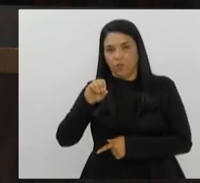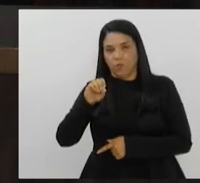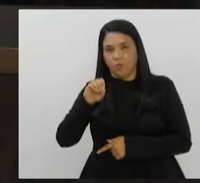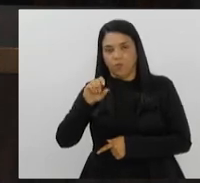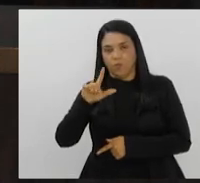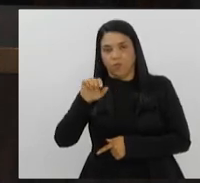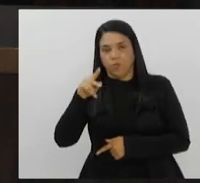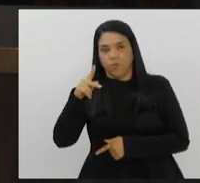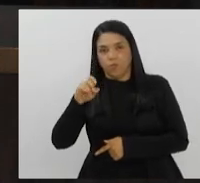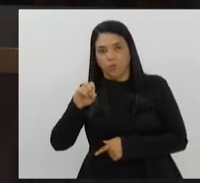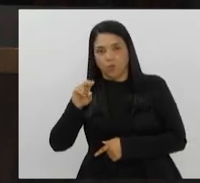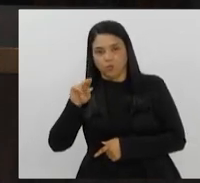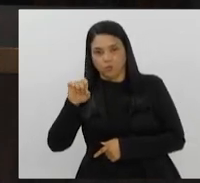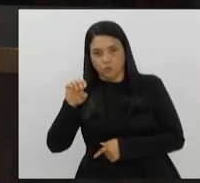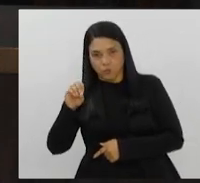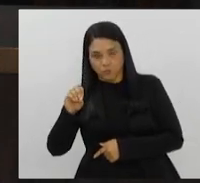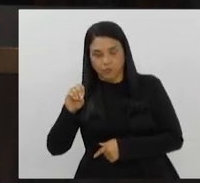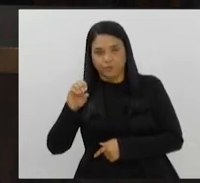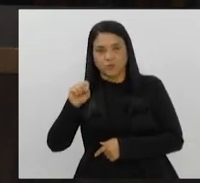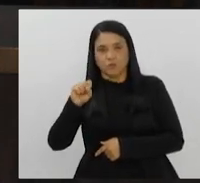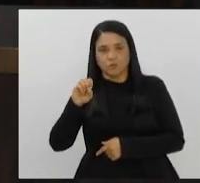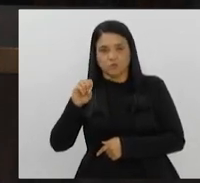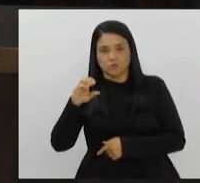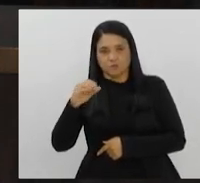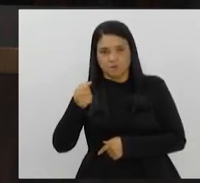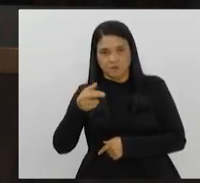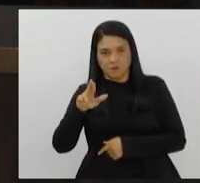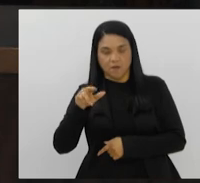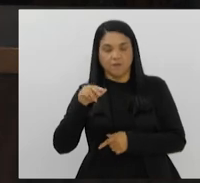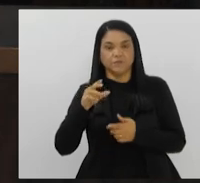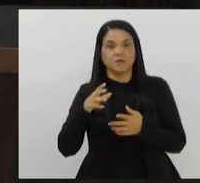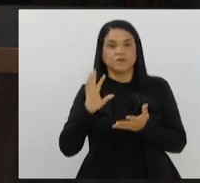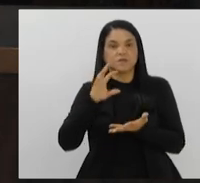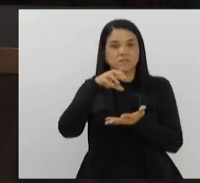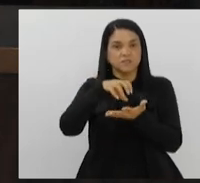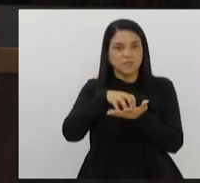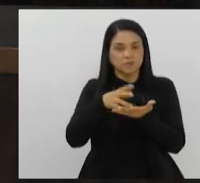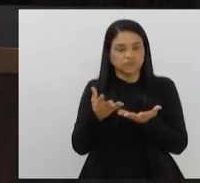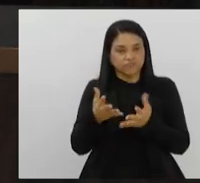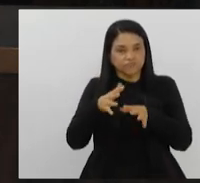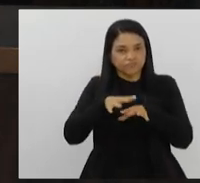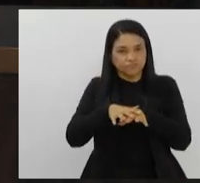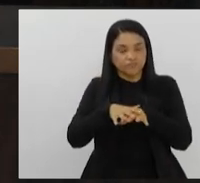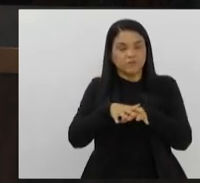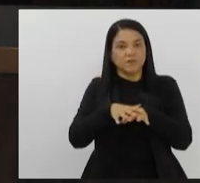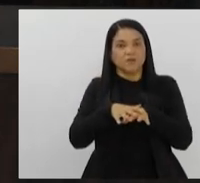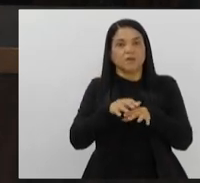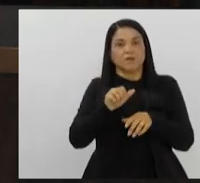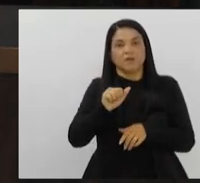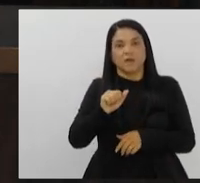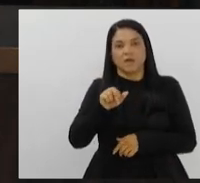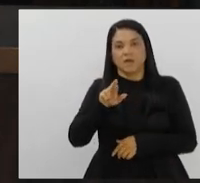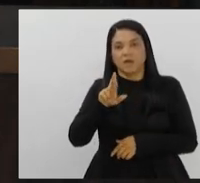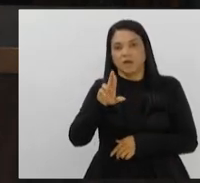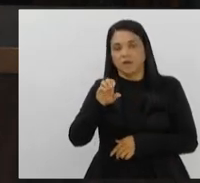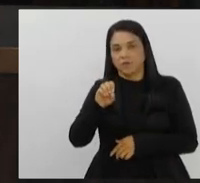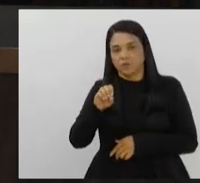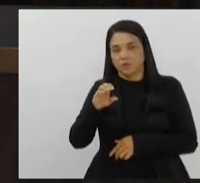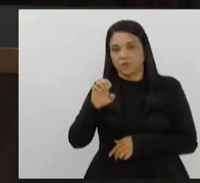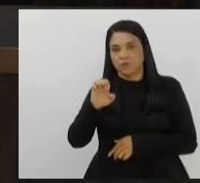Stutz em centro de ensino integrado em agroecologia Leopoldo